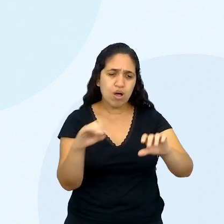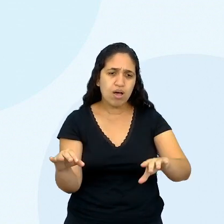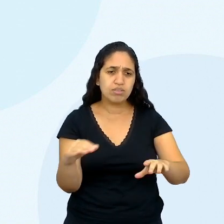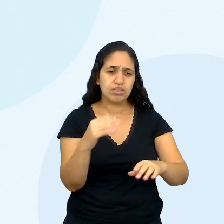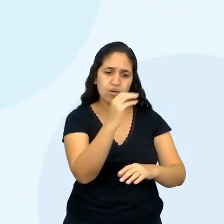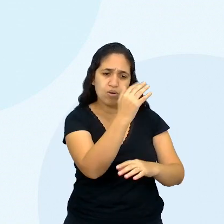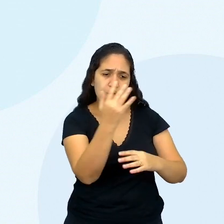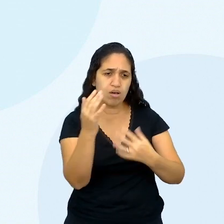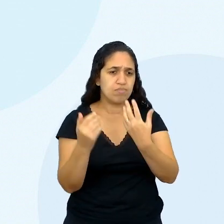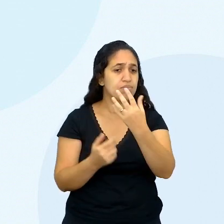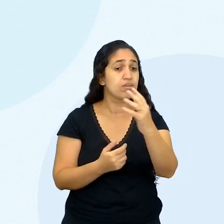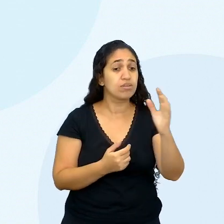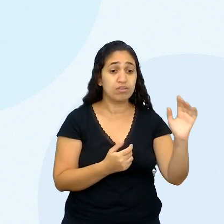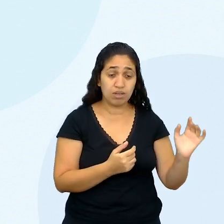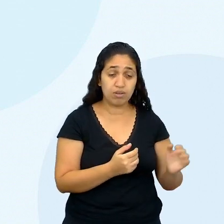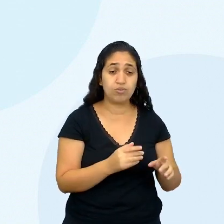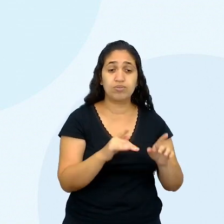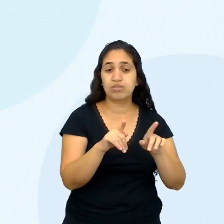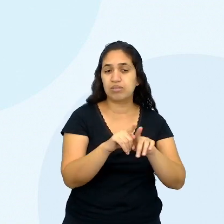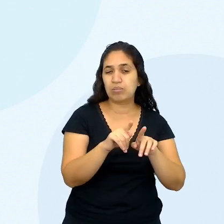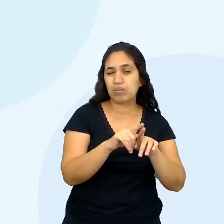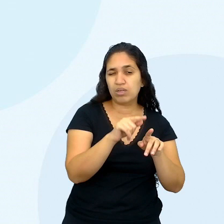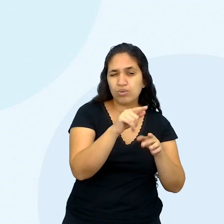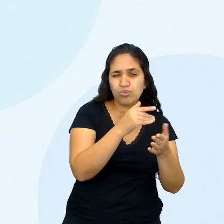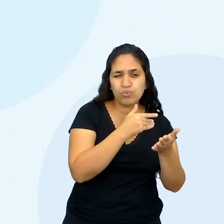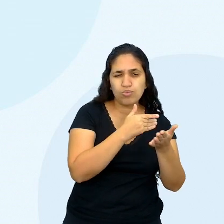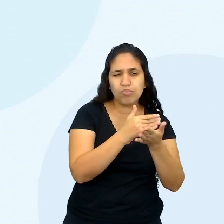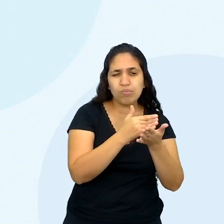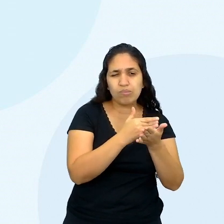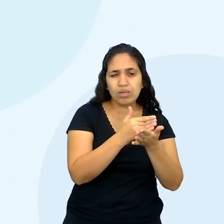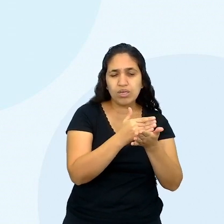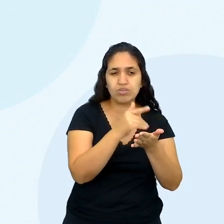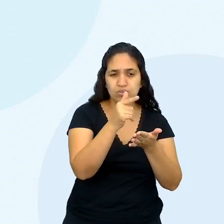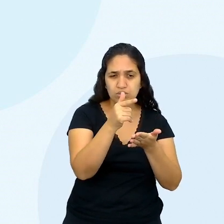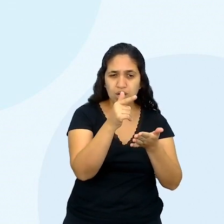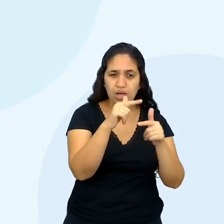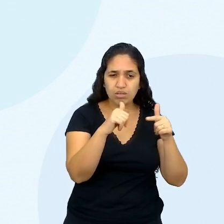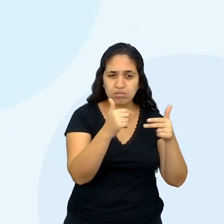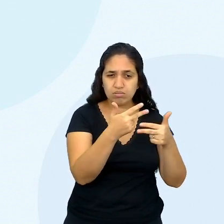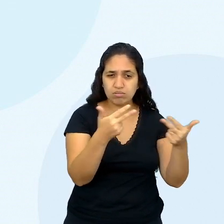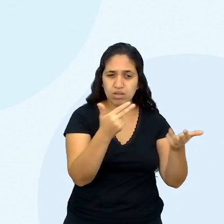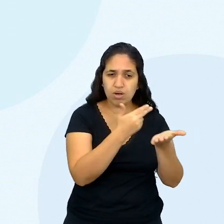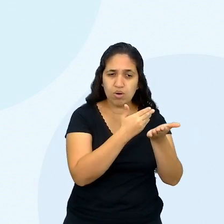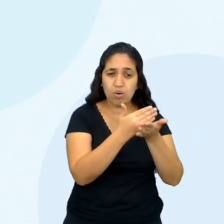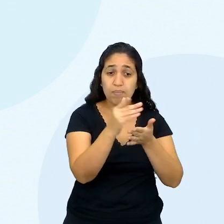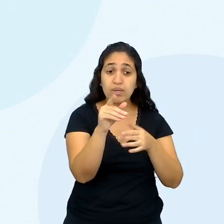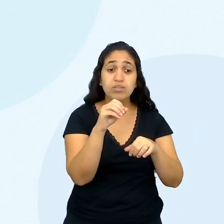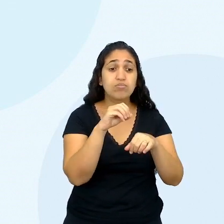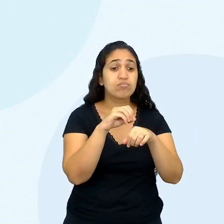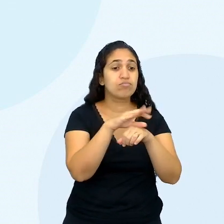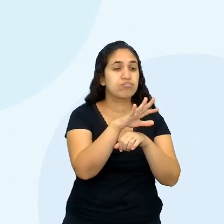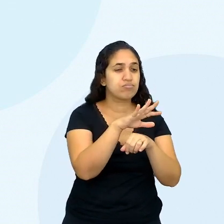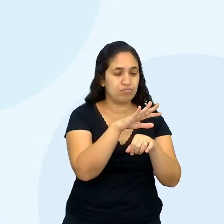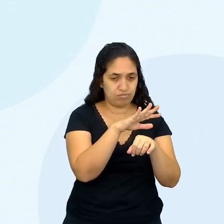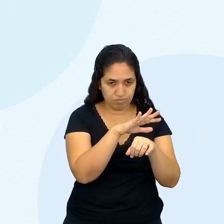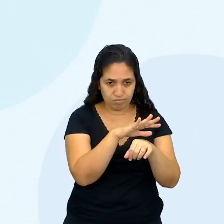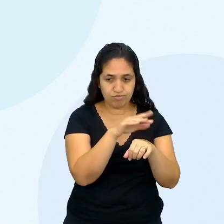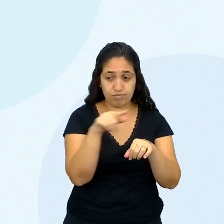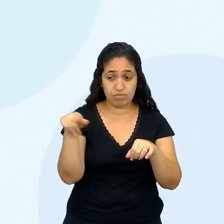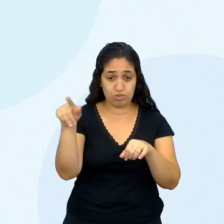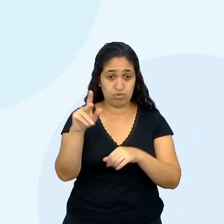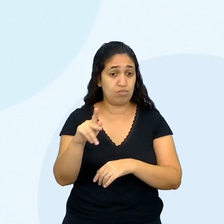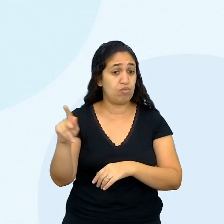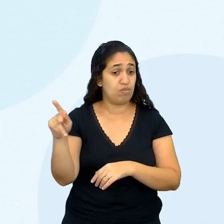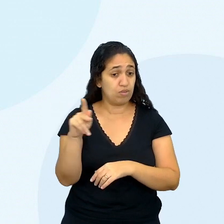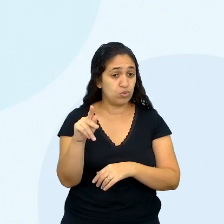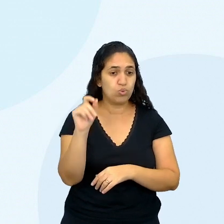ambiental, né, e também já no início desse material ele traz uma orientação para o professor